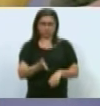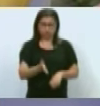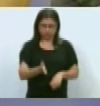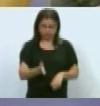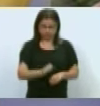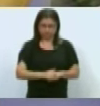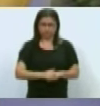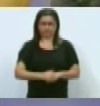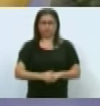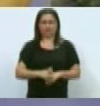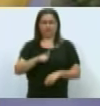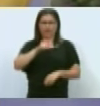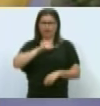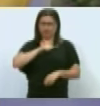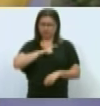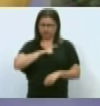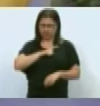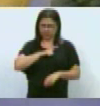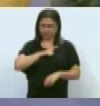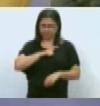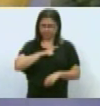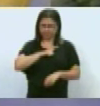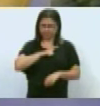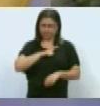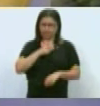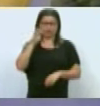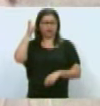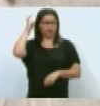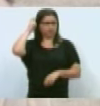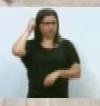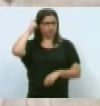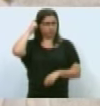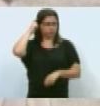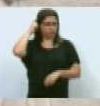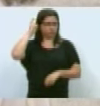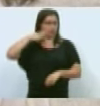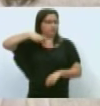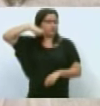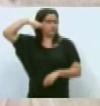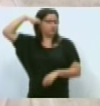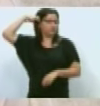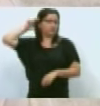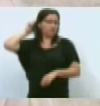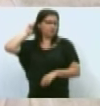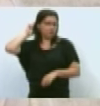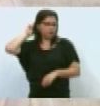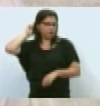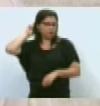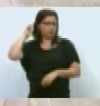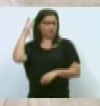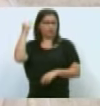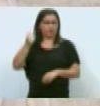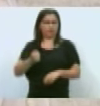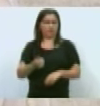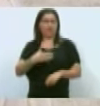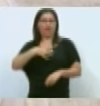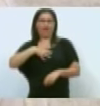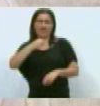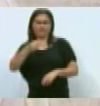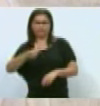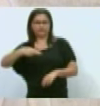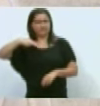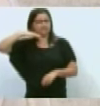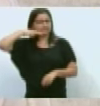pôs... Ela fez o AASI, que é um aparelho normal. Que é um aparelho. E a Clarinha fez o IC, que é o implante